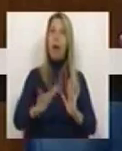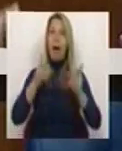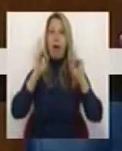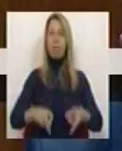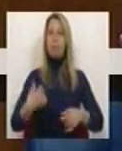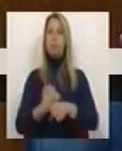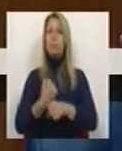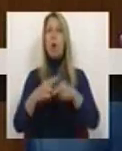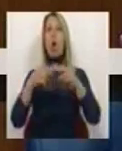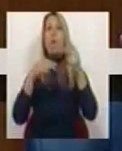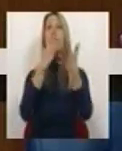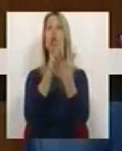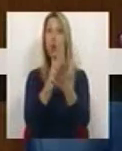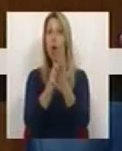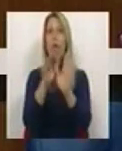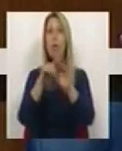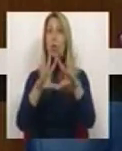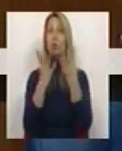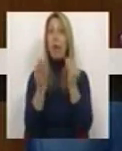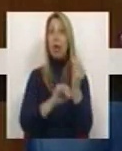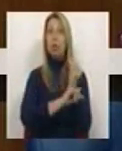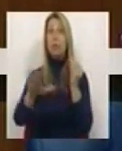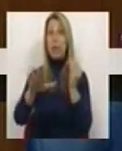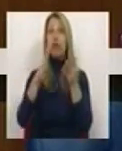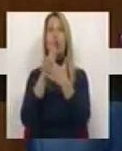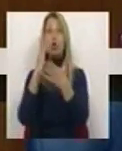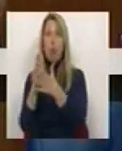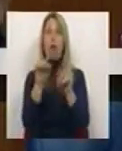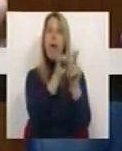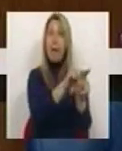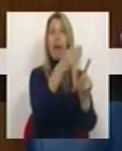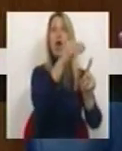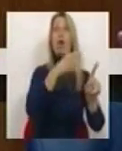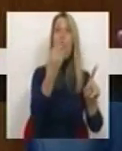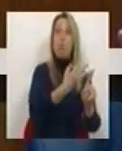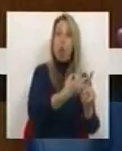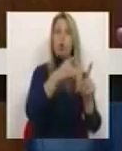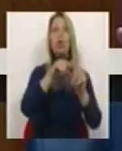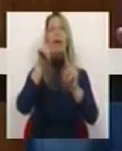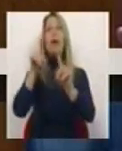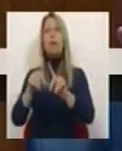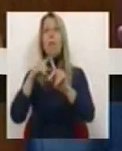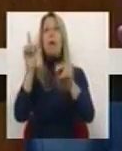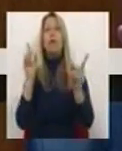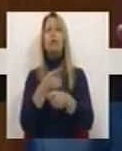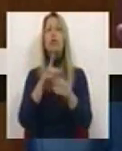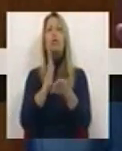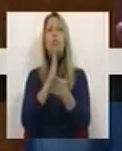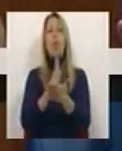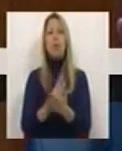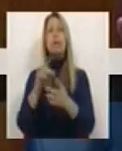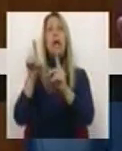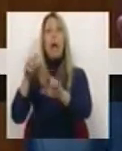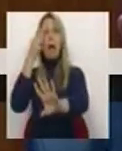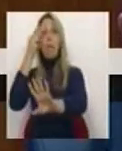todo o país e uma delas, Alexandre Herculano, como é também o Conservatório, como é também o caso do Camões, como é também o caso da escola que